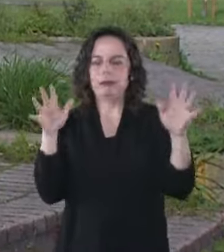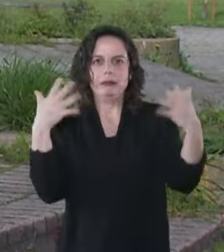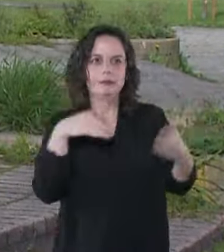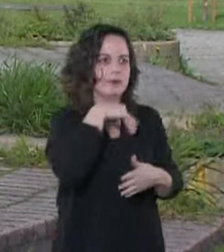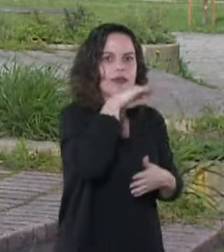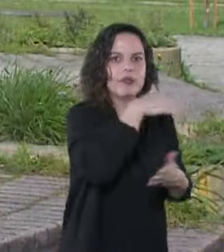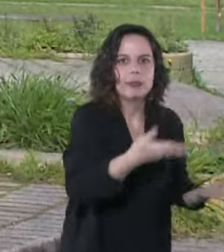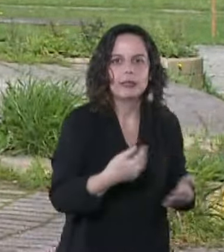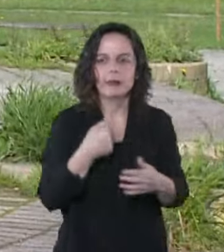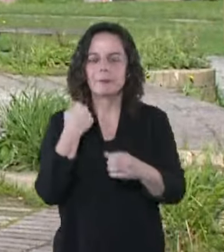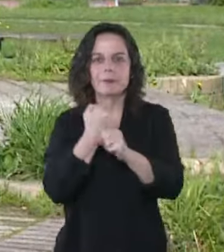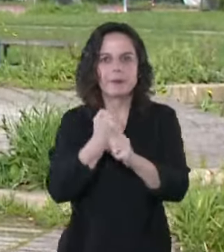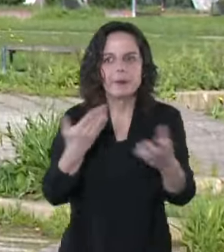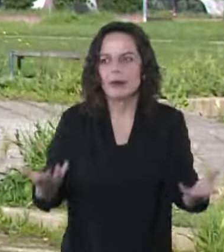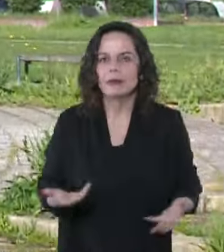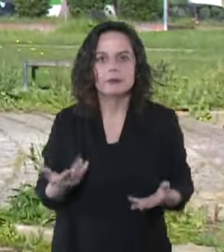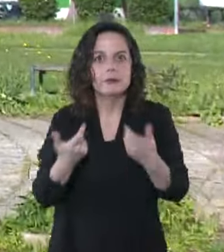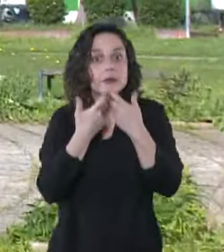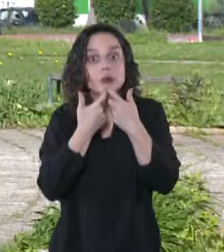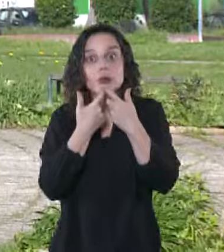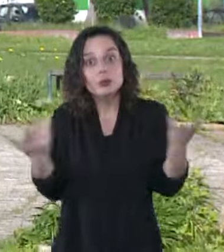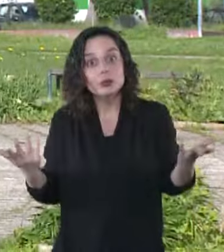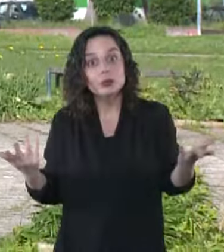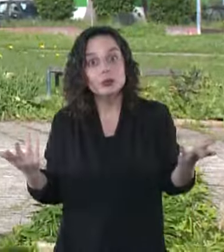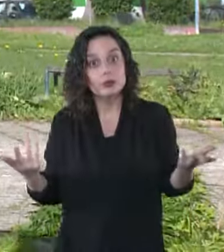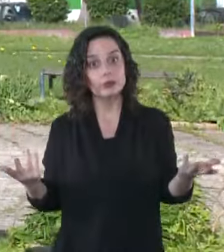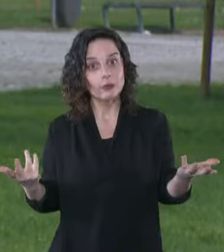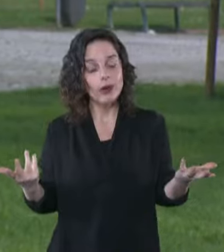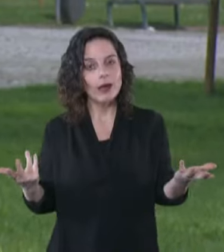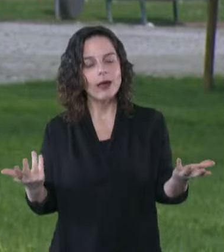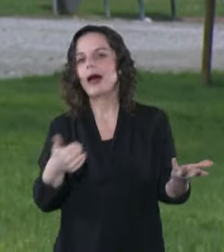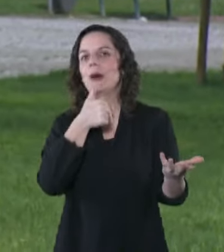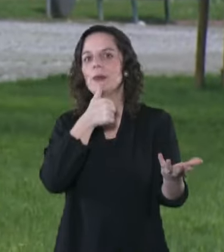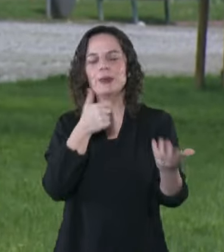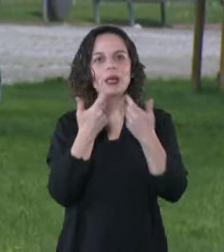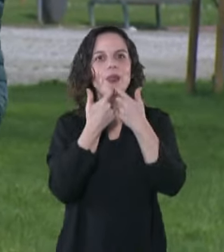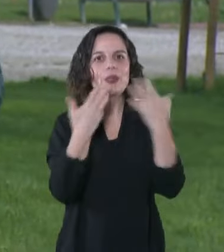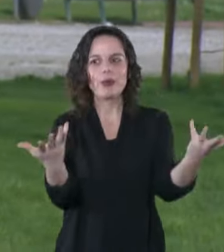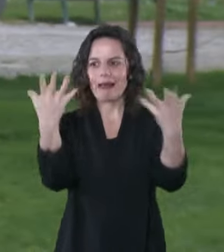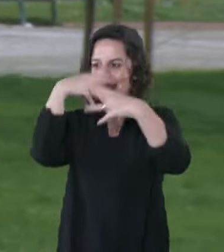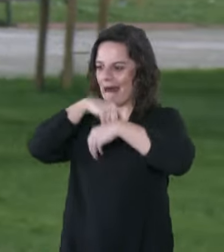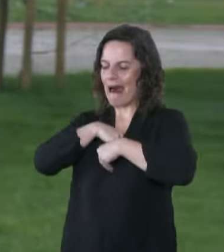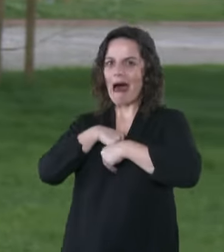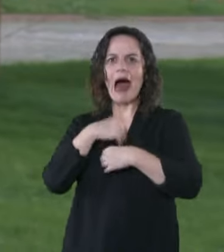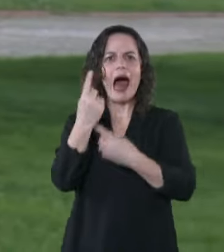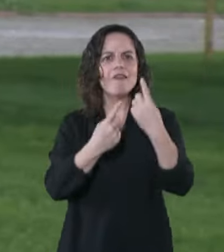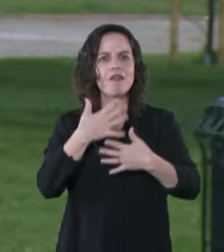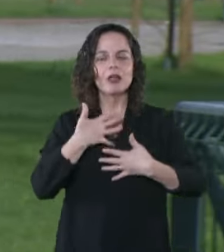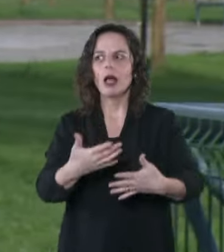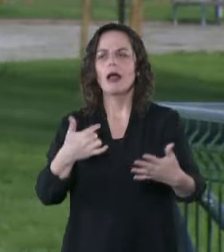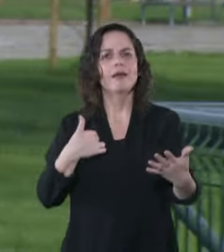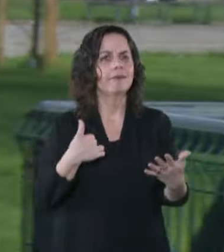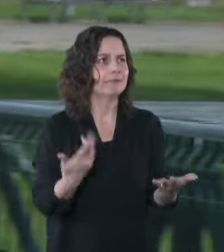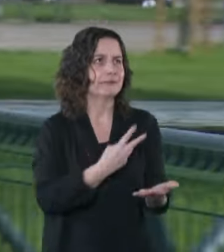família, o trabalho, tudo, não é? E enquadrar tudo isto a alturas em que nos dá vontade, porque é que eu me meti